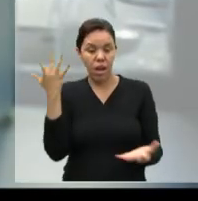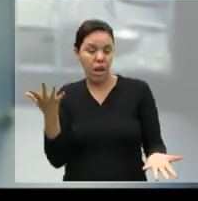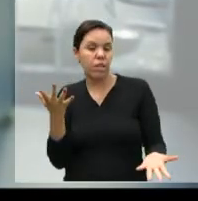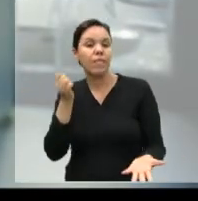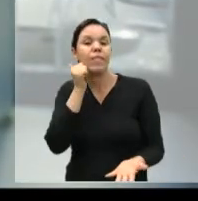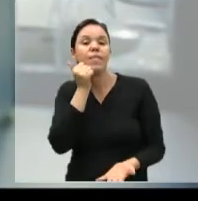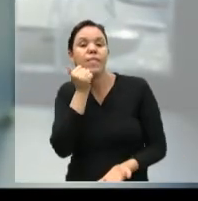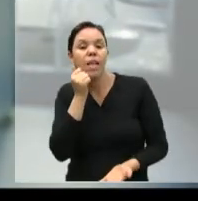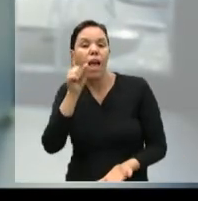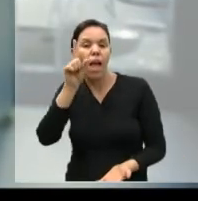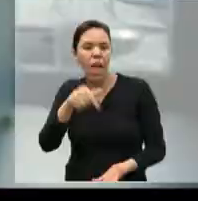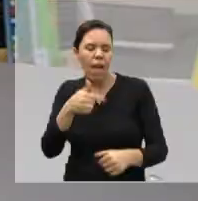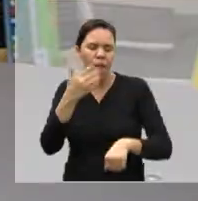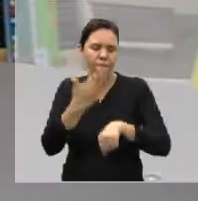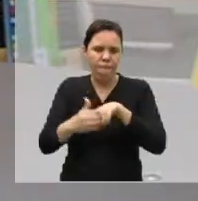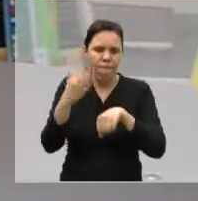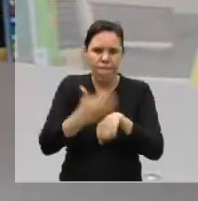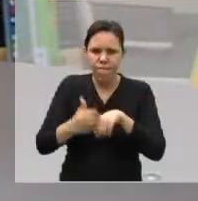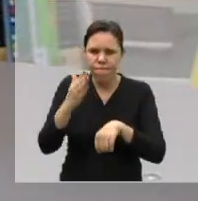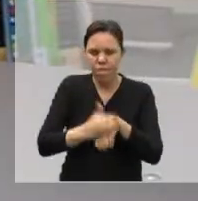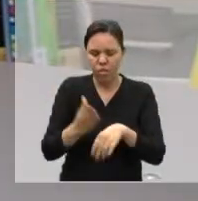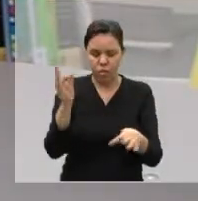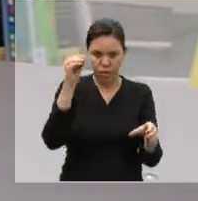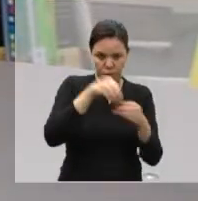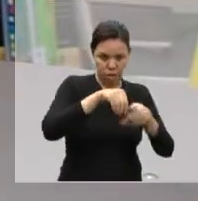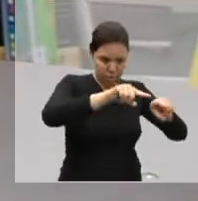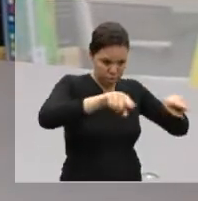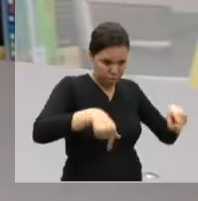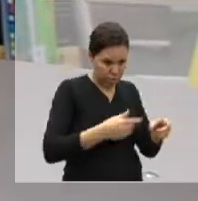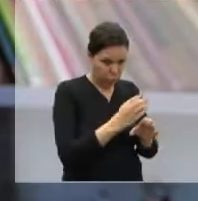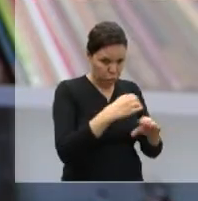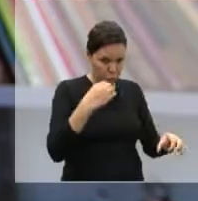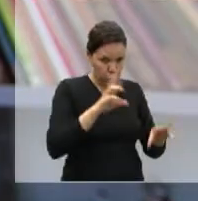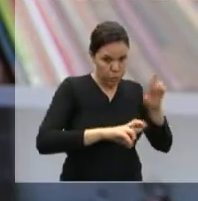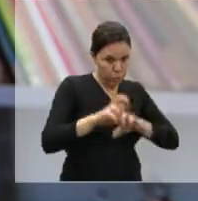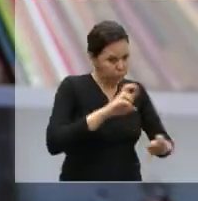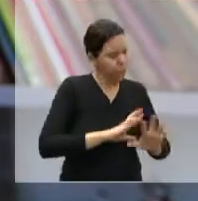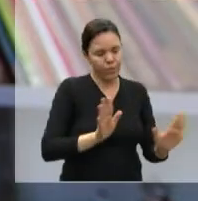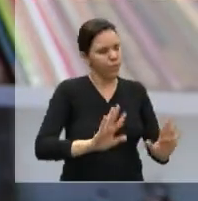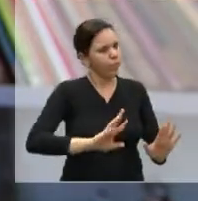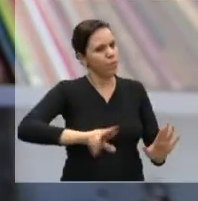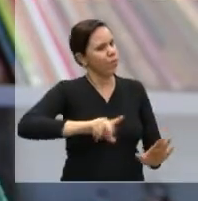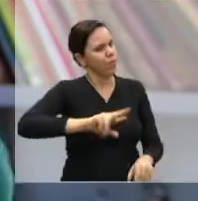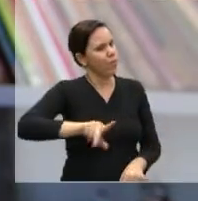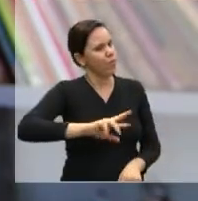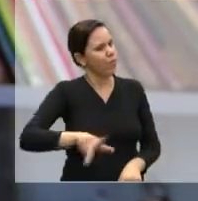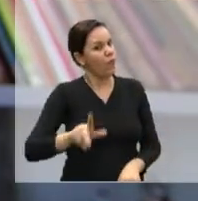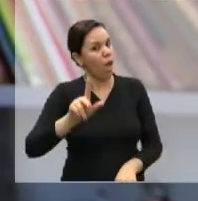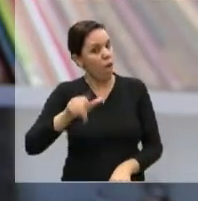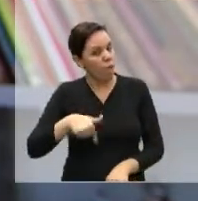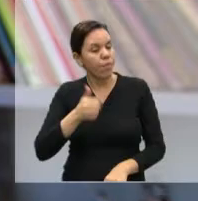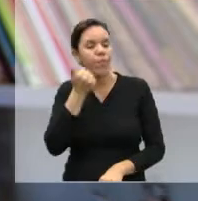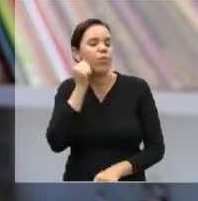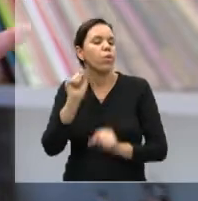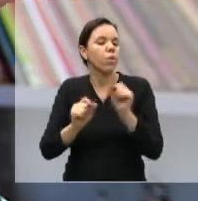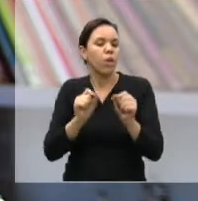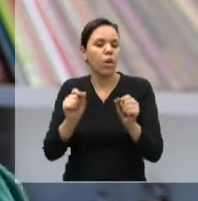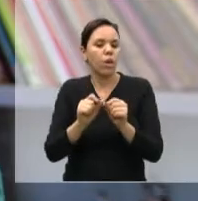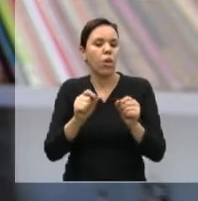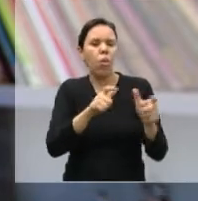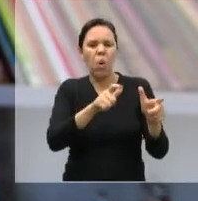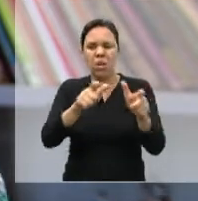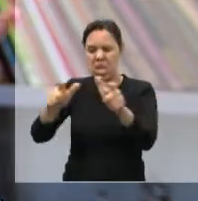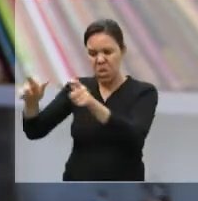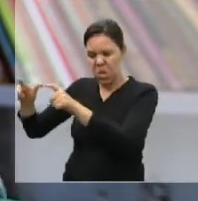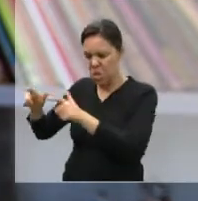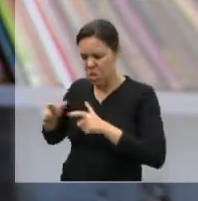pratica só no laboratório, tá muito enganado, né, Amanda? Não, ciência é que o pessoal fica lá no laboratório mexendo com bactérias